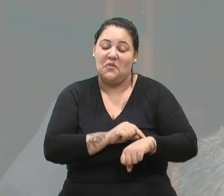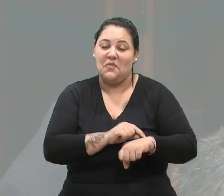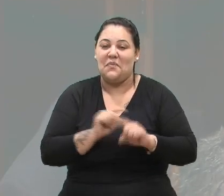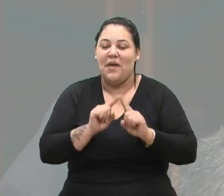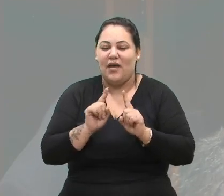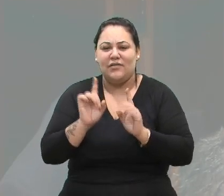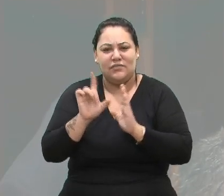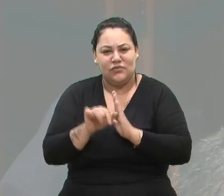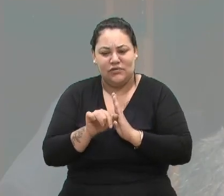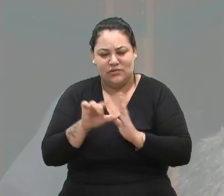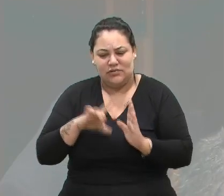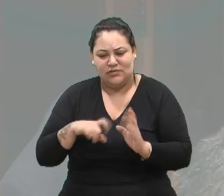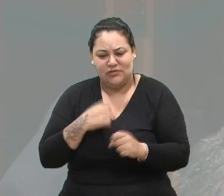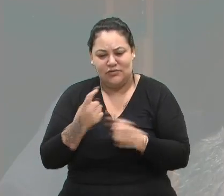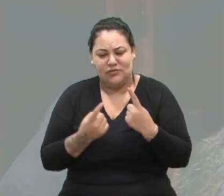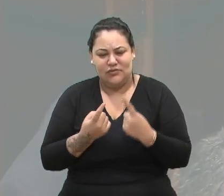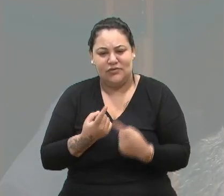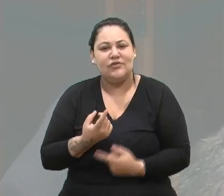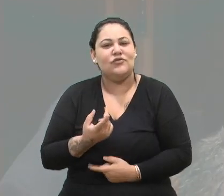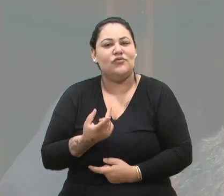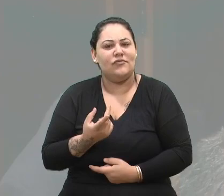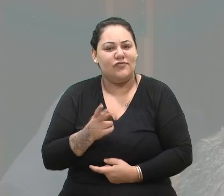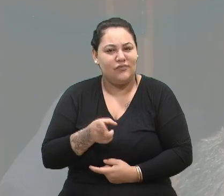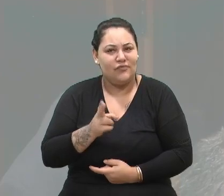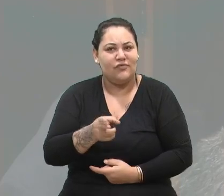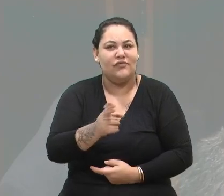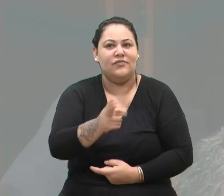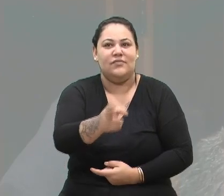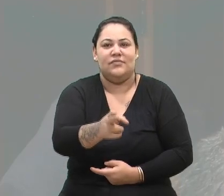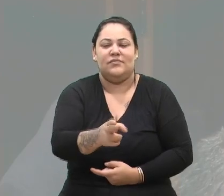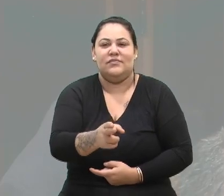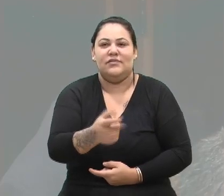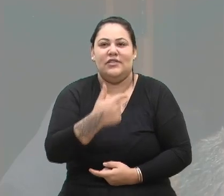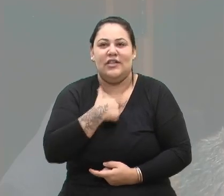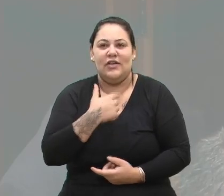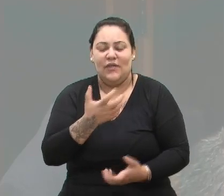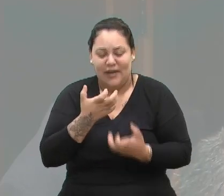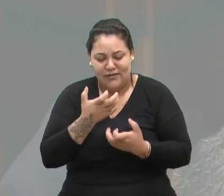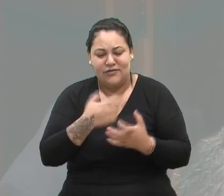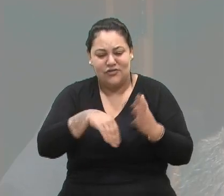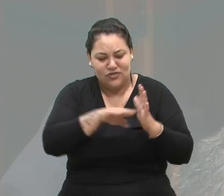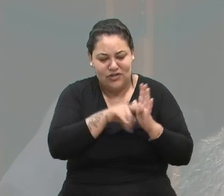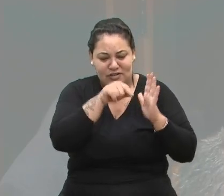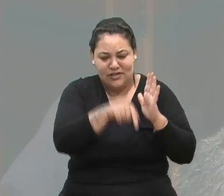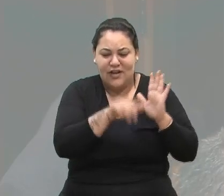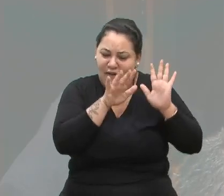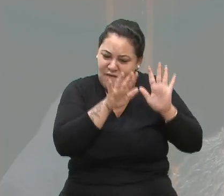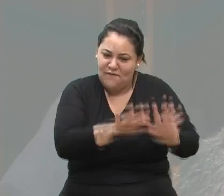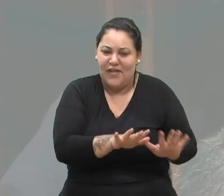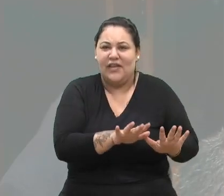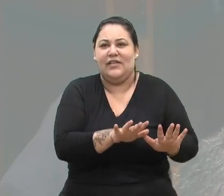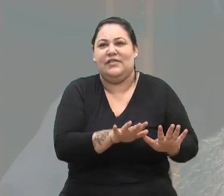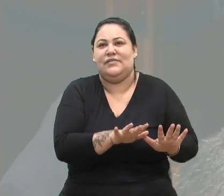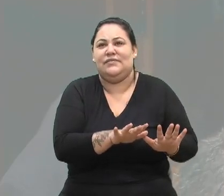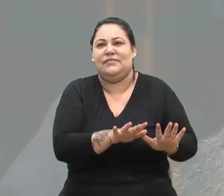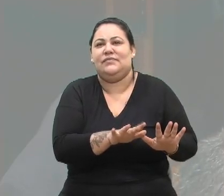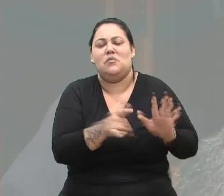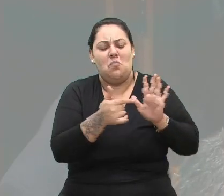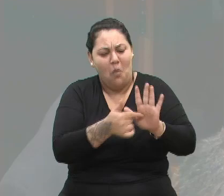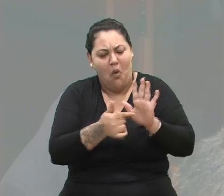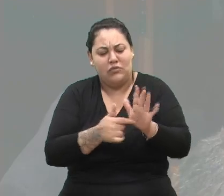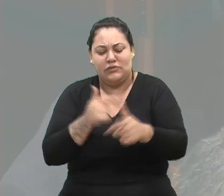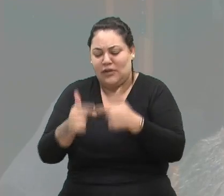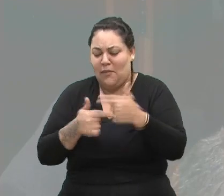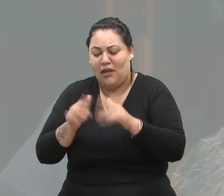ficam há muitos tempos, como é o meu caso. Então, eu quero que vocês vim aqui e fique o pé, mostre pelo trabalho que você já